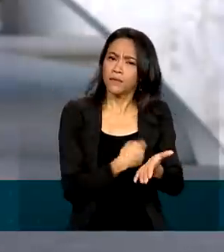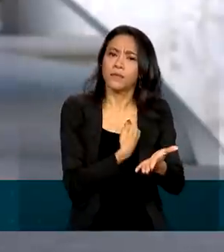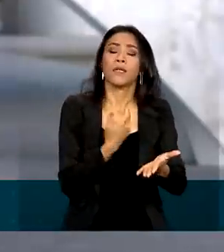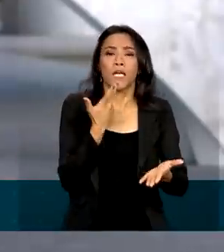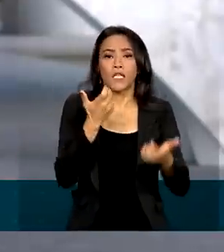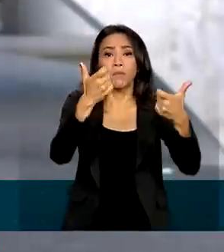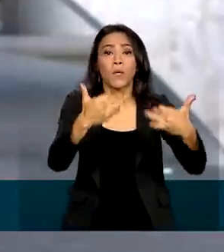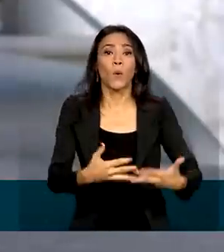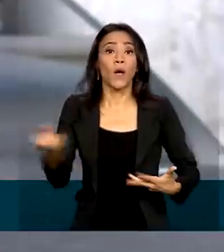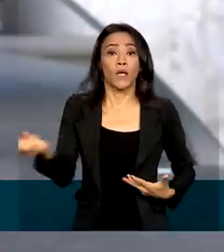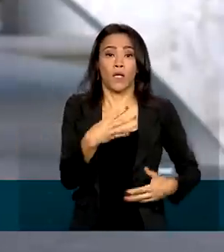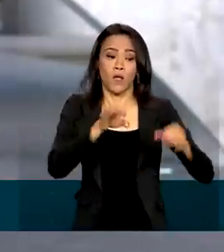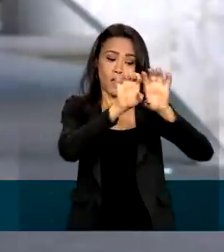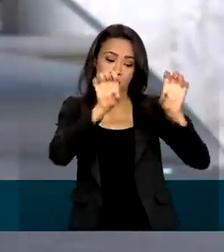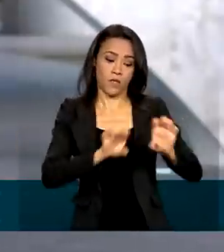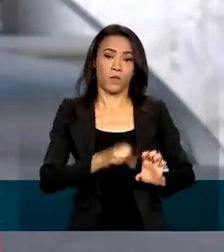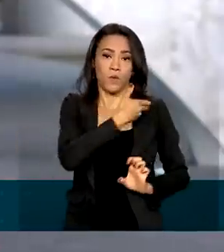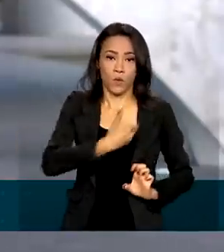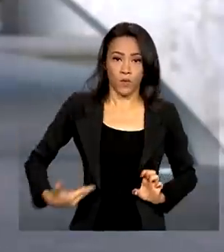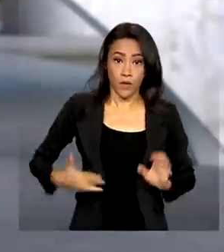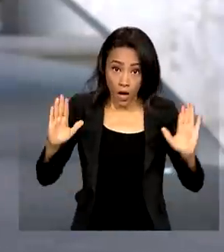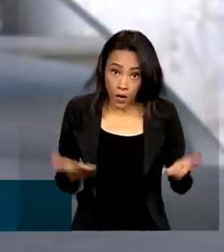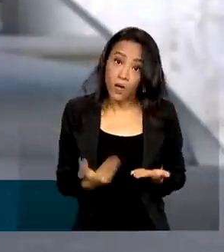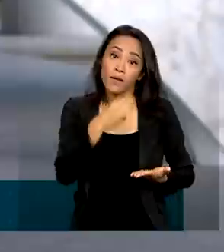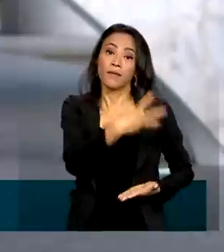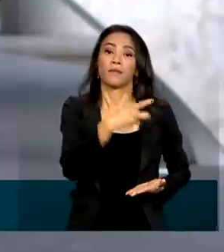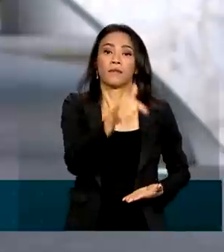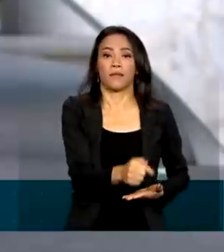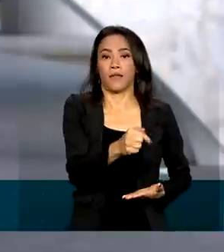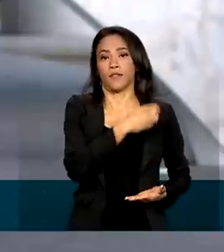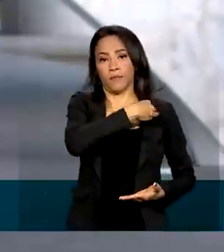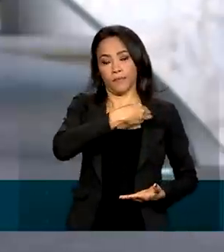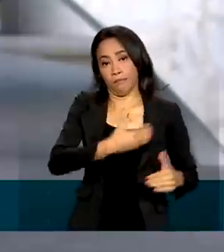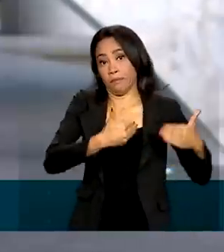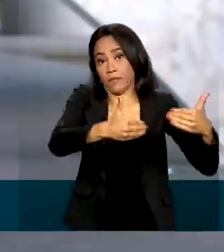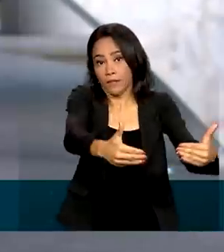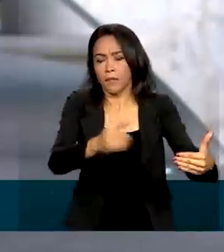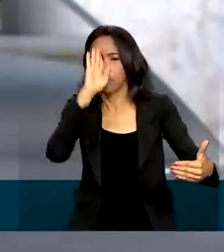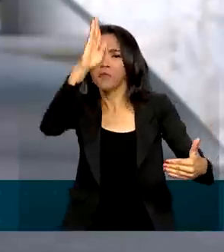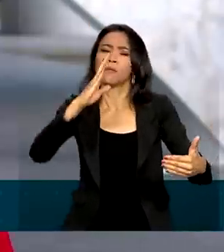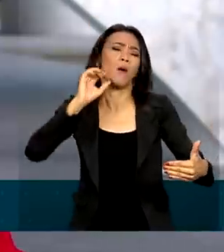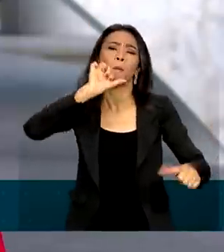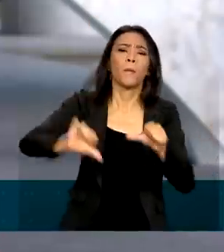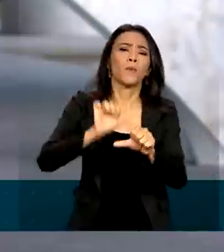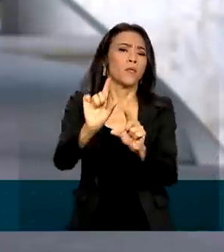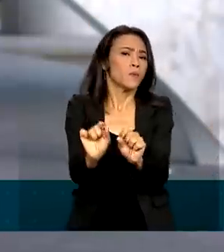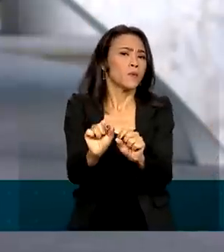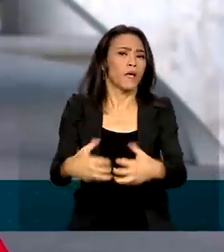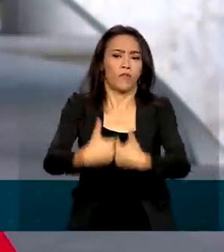a nova estrutura do governo que agora tem 37 Ministérios uma das principais mudanças foi o